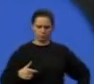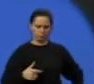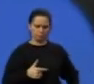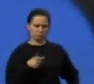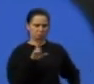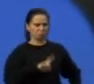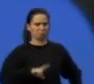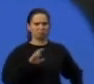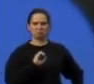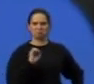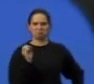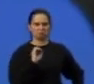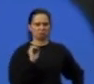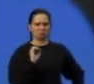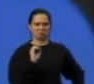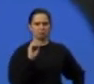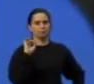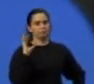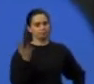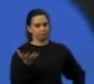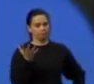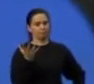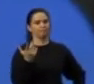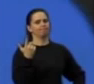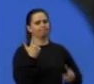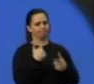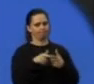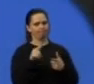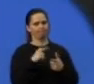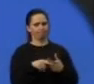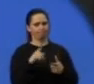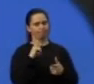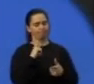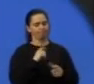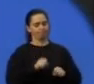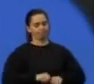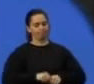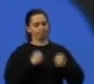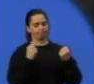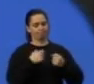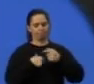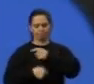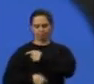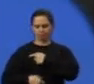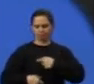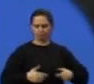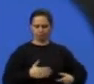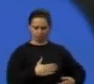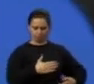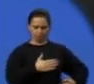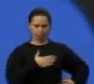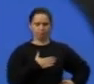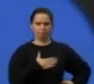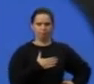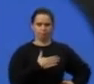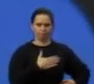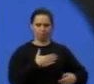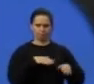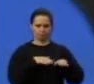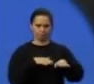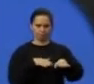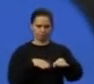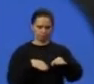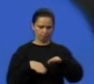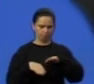segurança e muitas vezes tem esta lesão na região torácica. O impacto direto